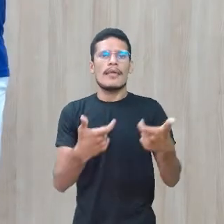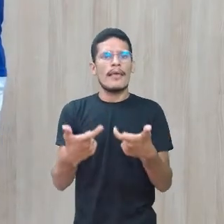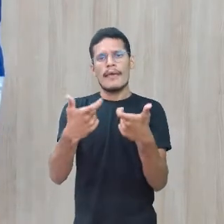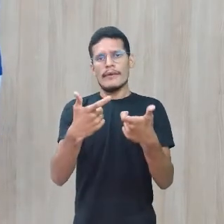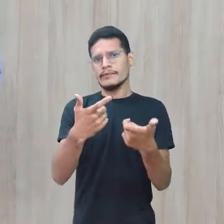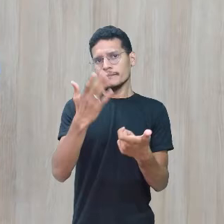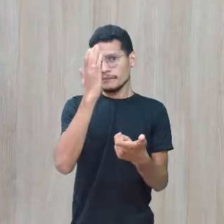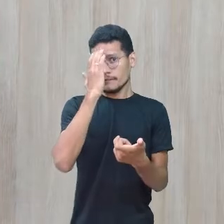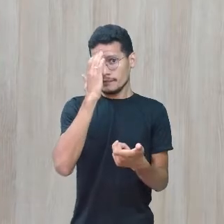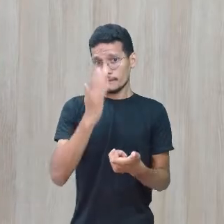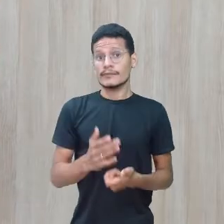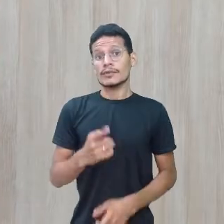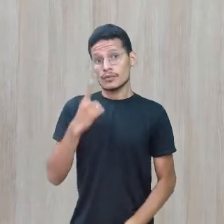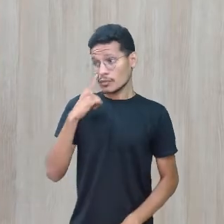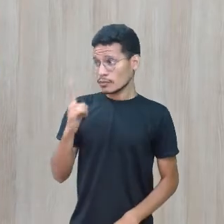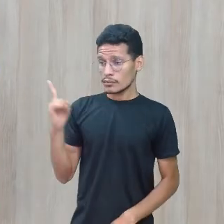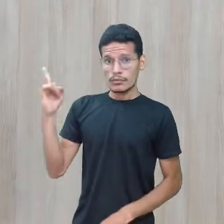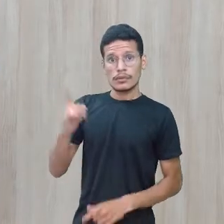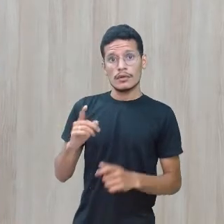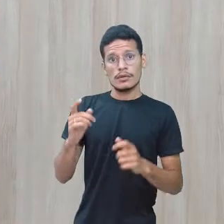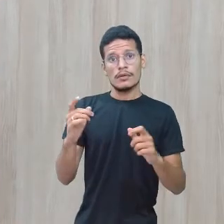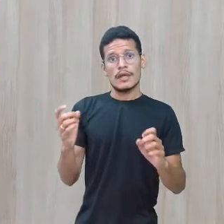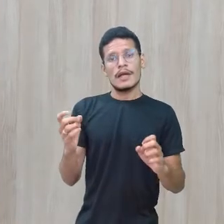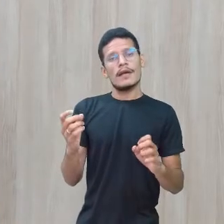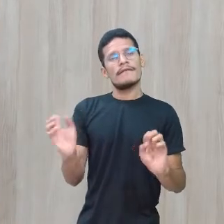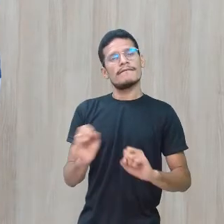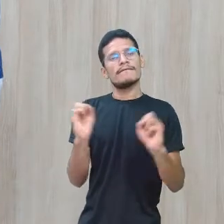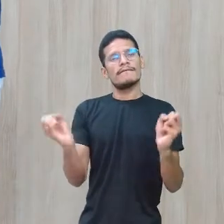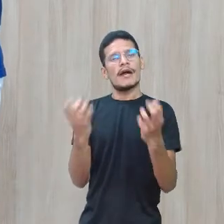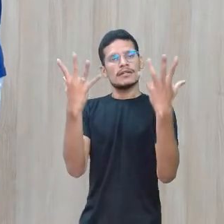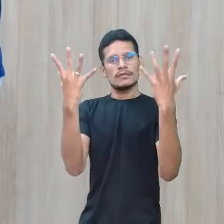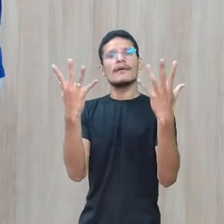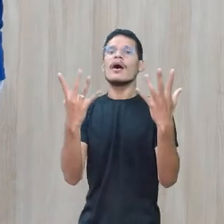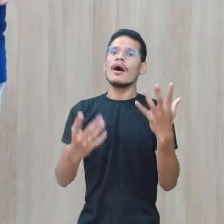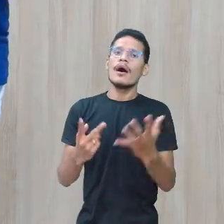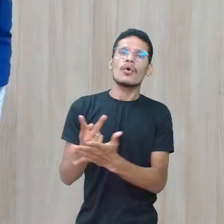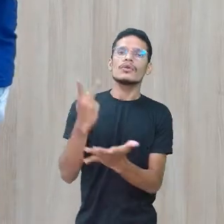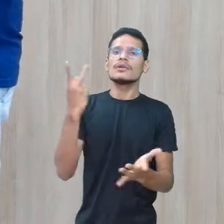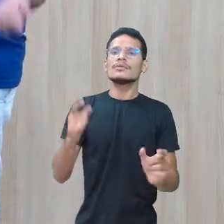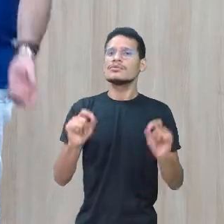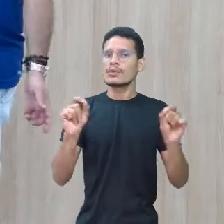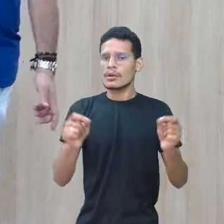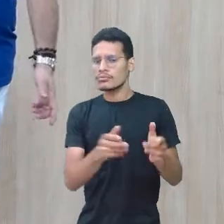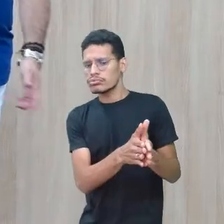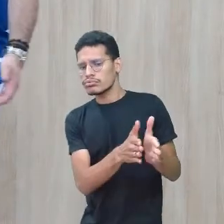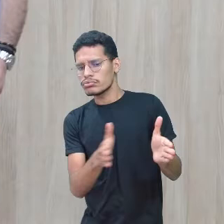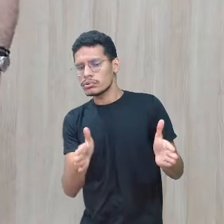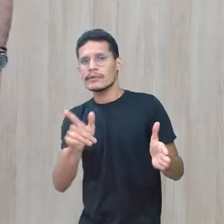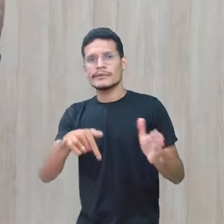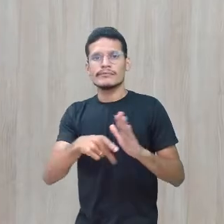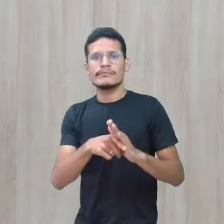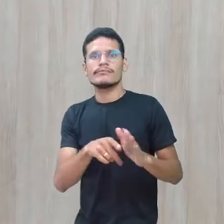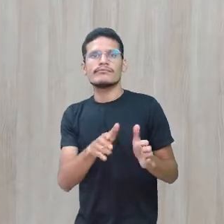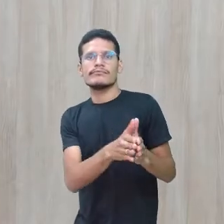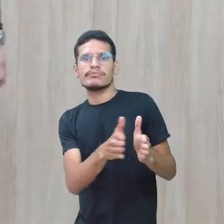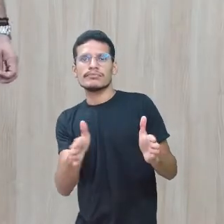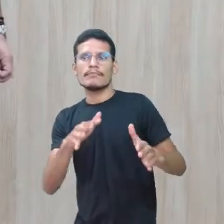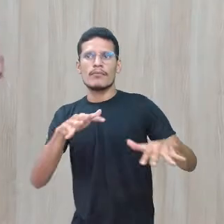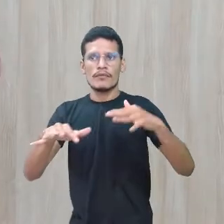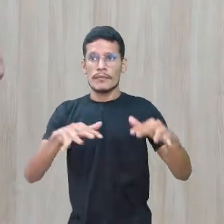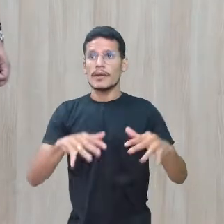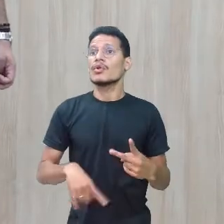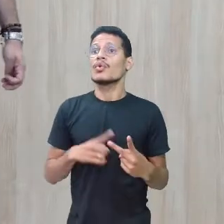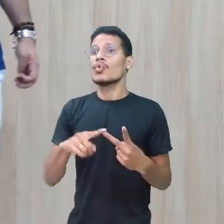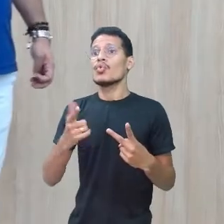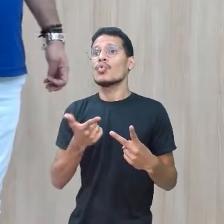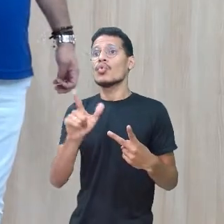né, esses festivais, esses movimentos culturais, eles foram acontecendo, né, movimentos alternativos. Outra coisa,